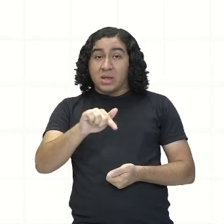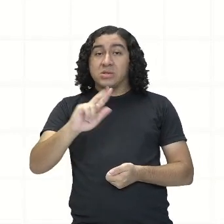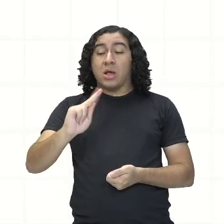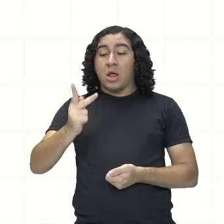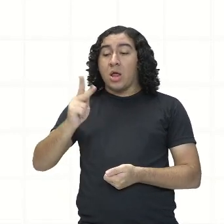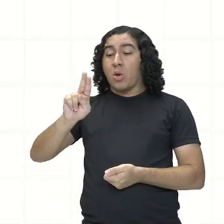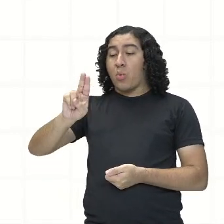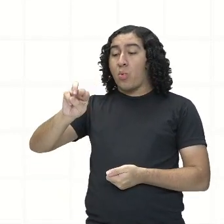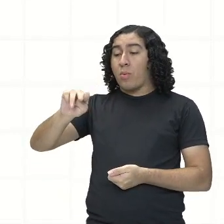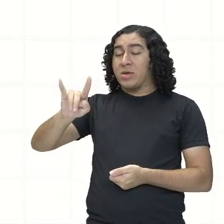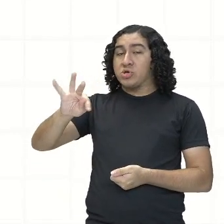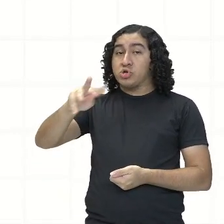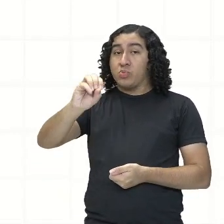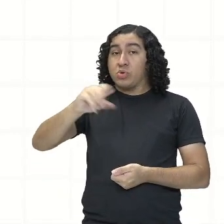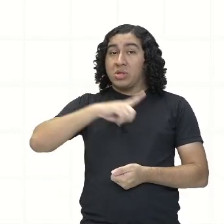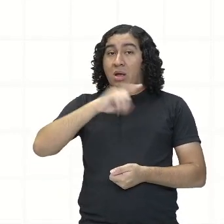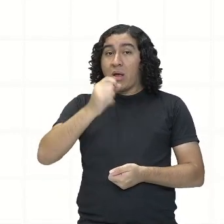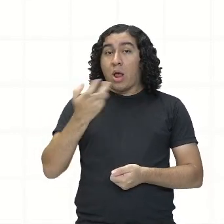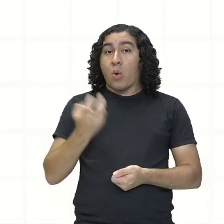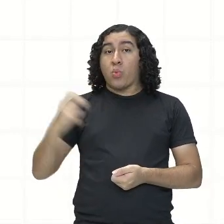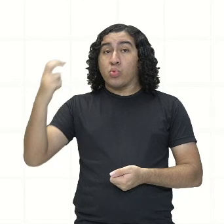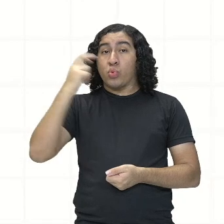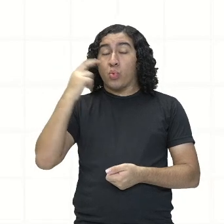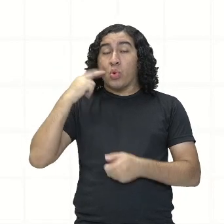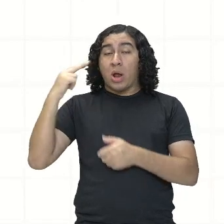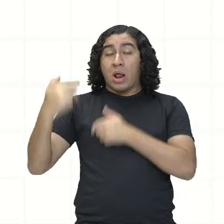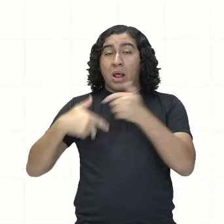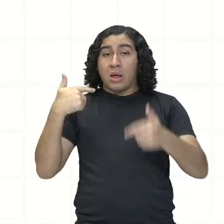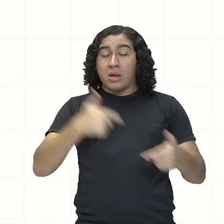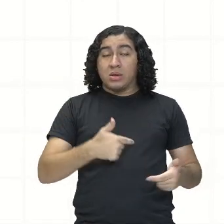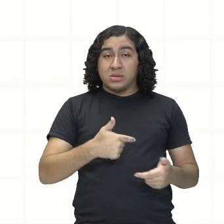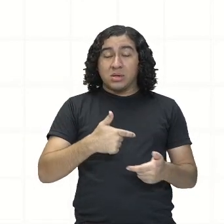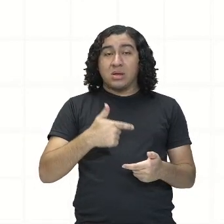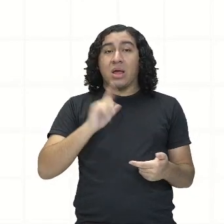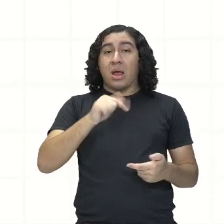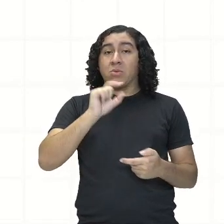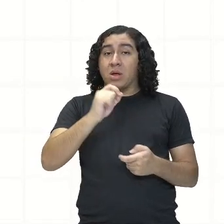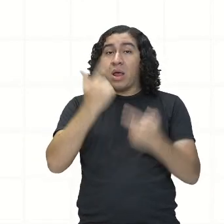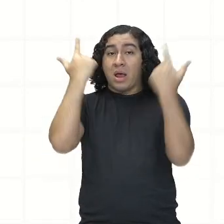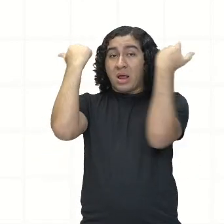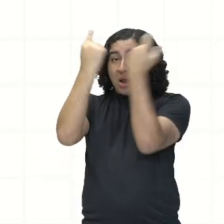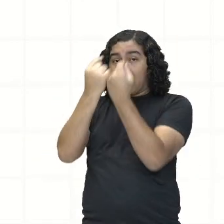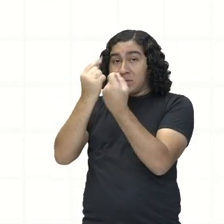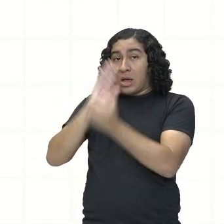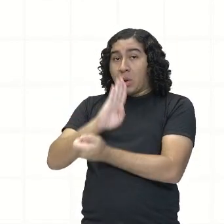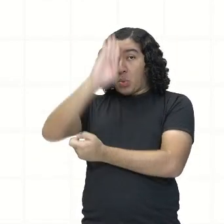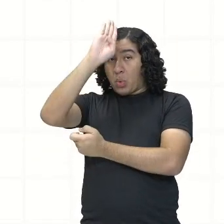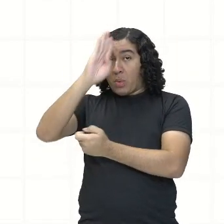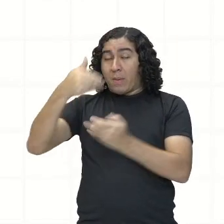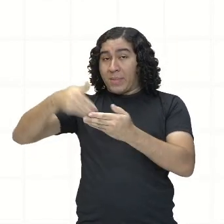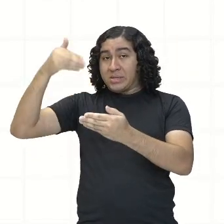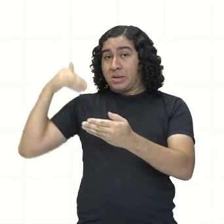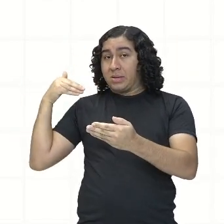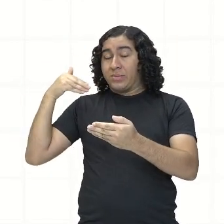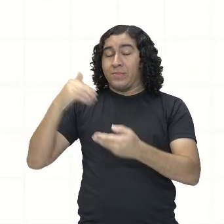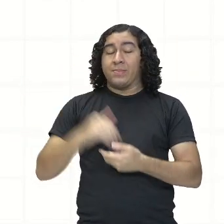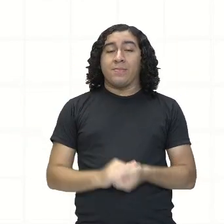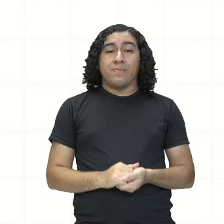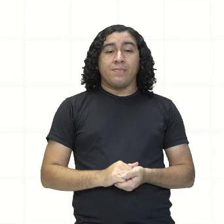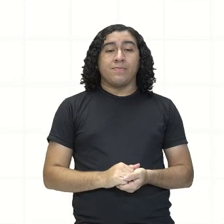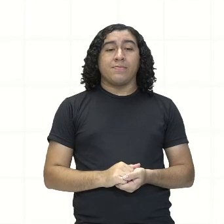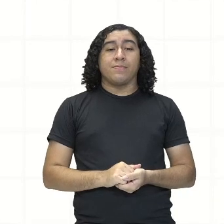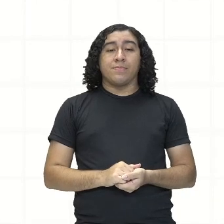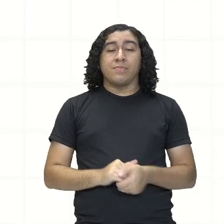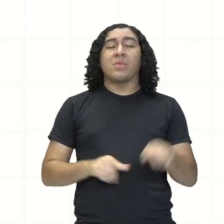pela cultura clássica. Quando se fala de cultura clássica, Grécia e Roma antiga, certo? E a criação